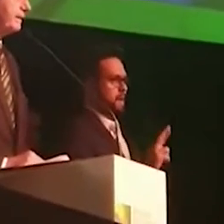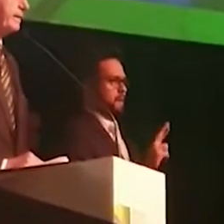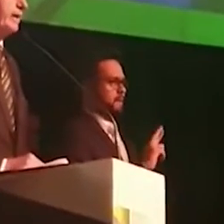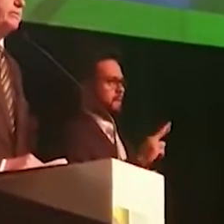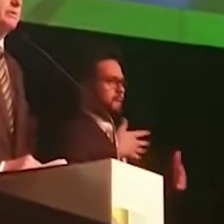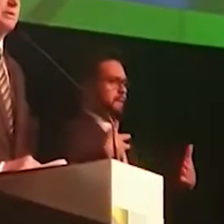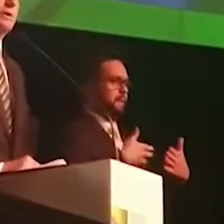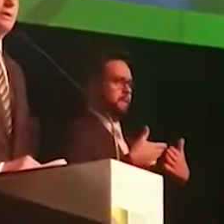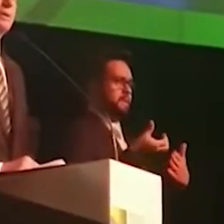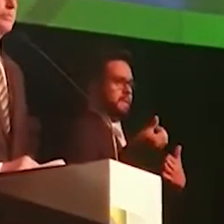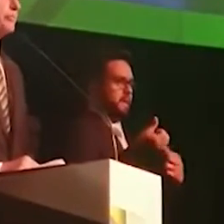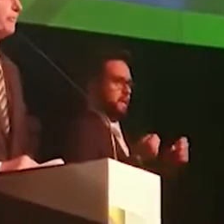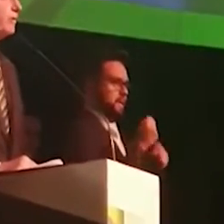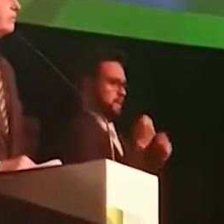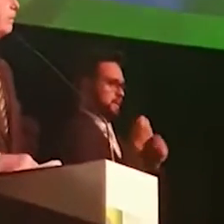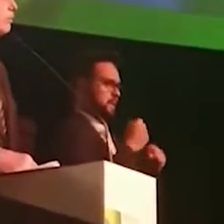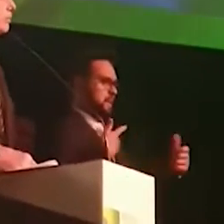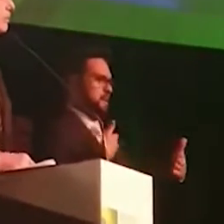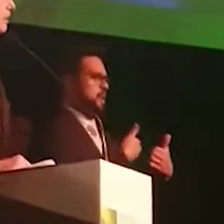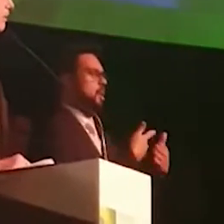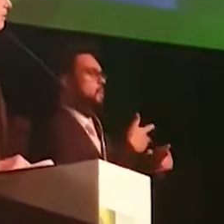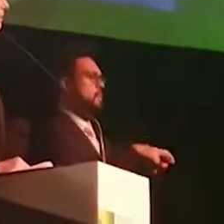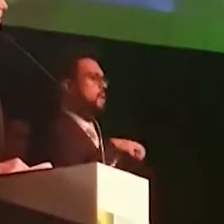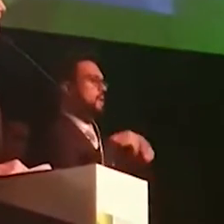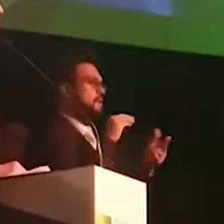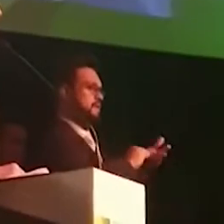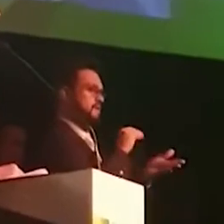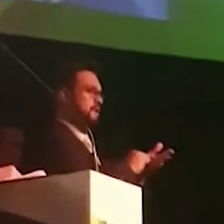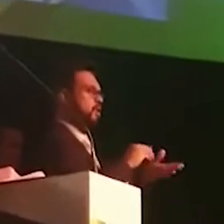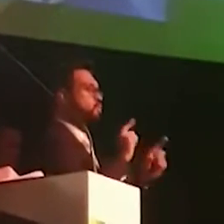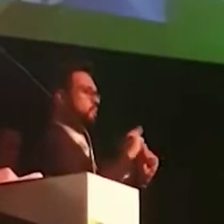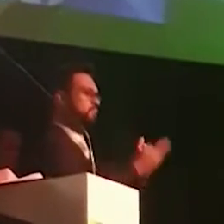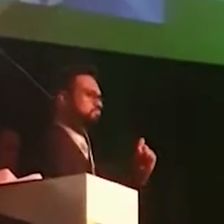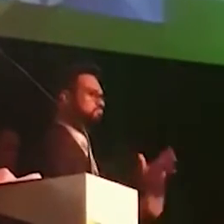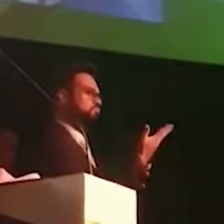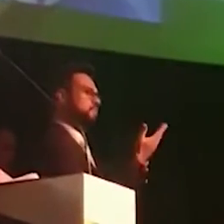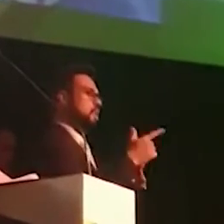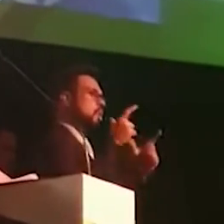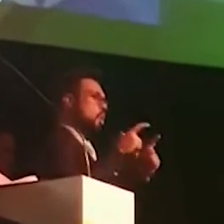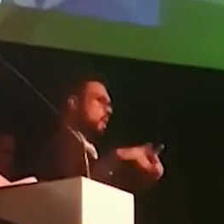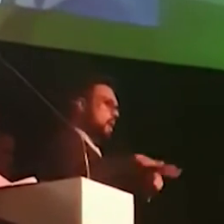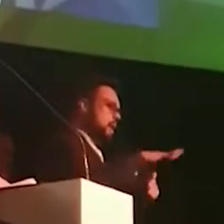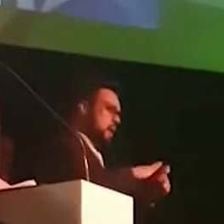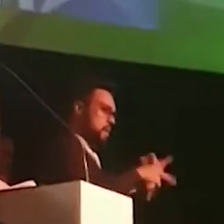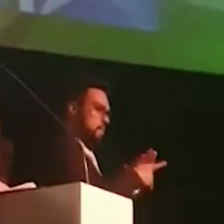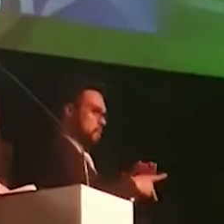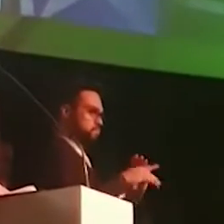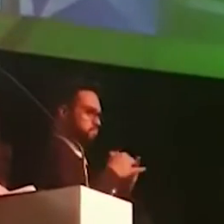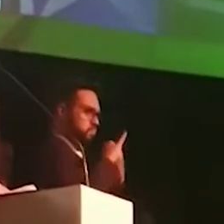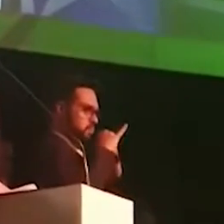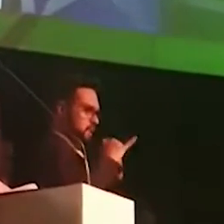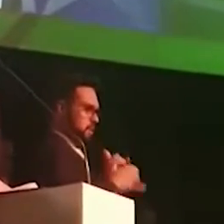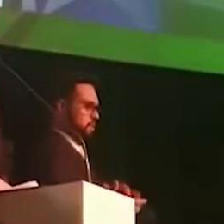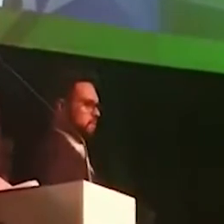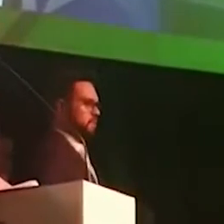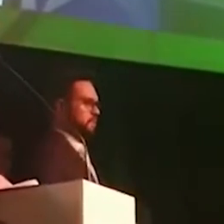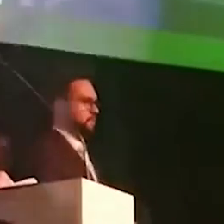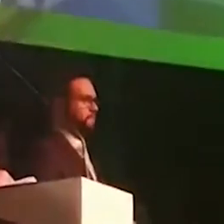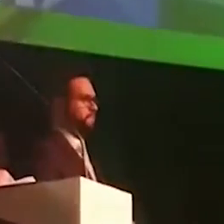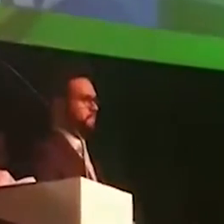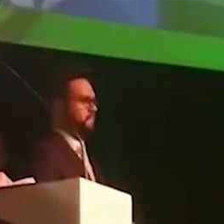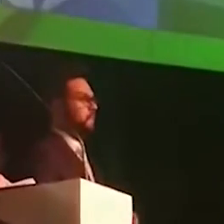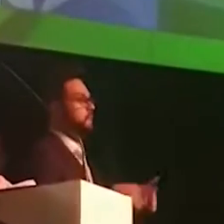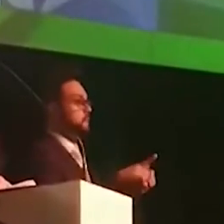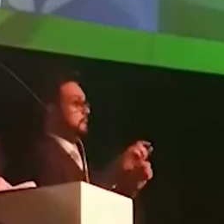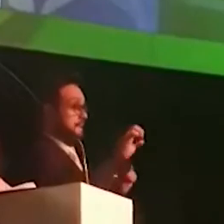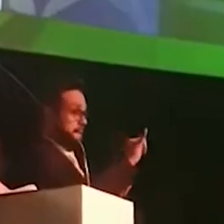últimos 6 anos, por falta de uma construção de uma linha de transmissão. Se resolvermos